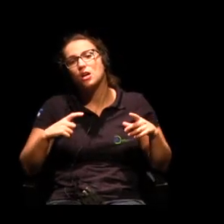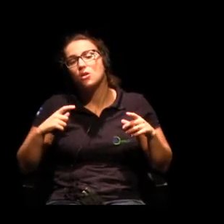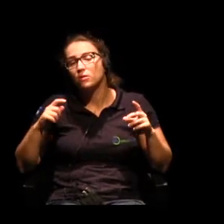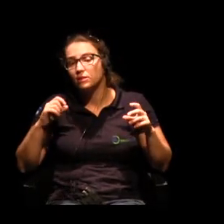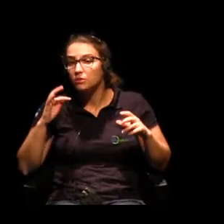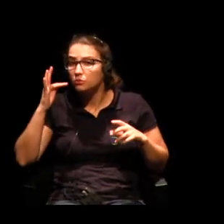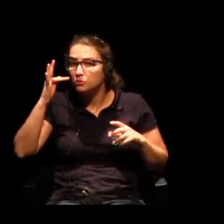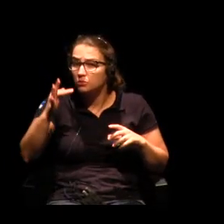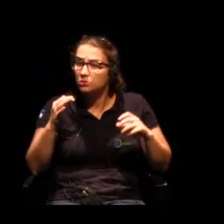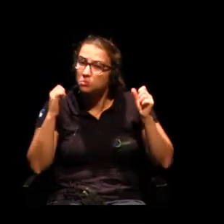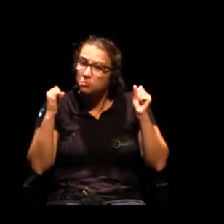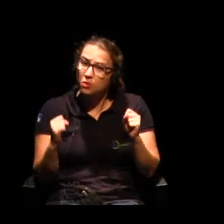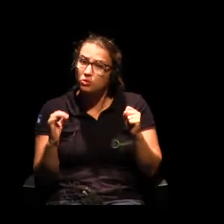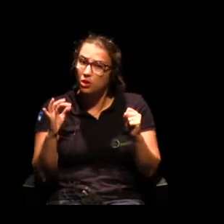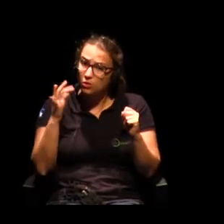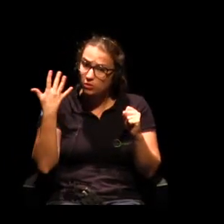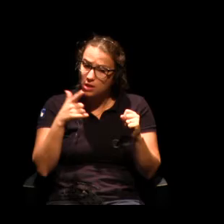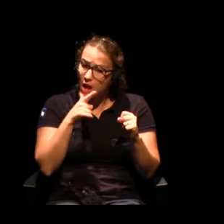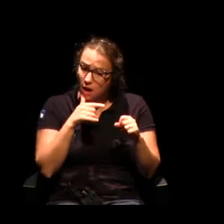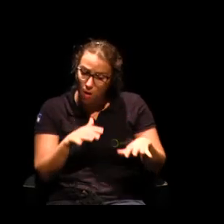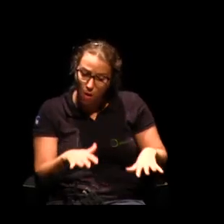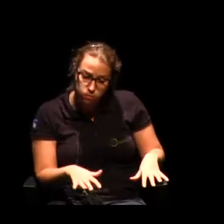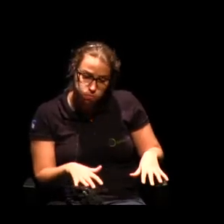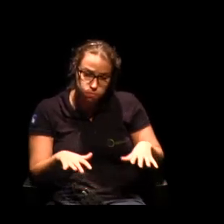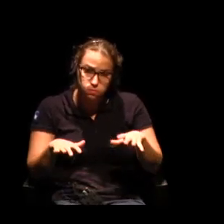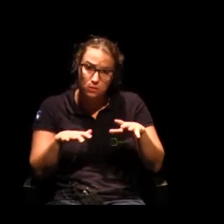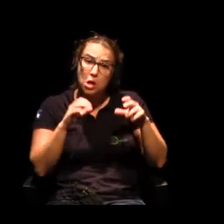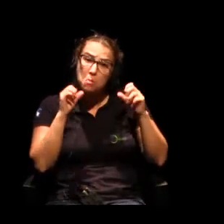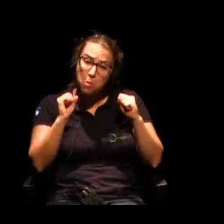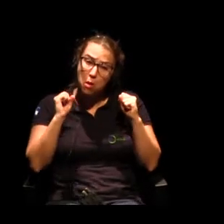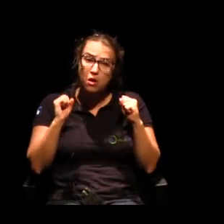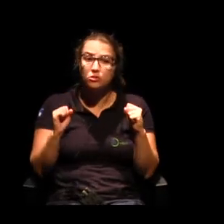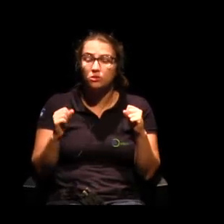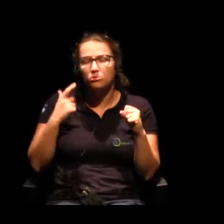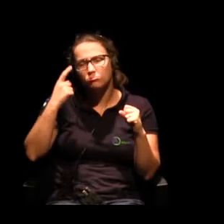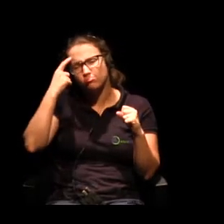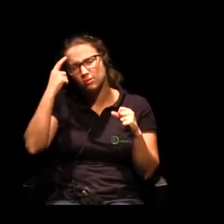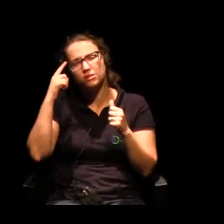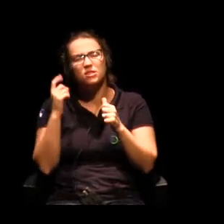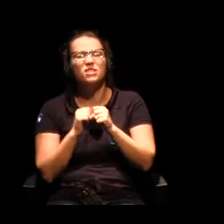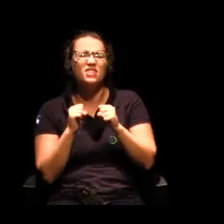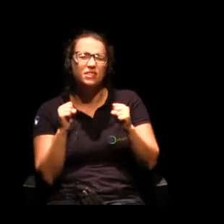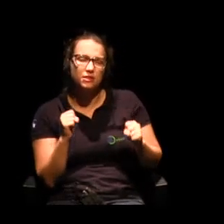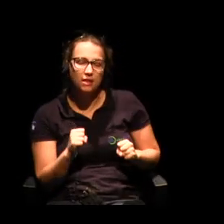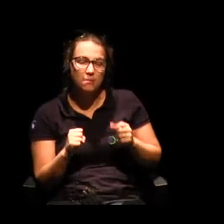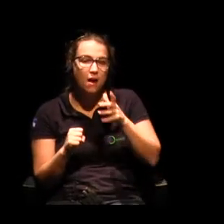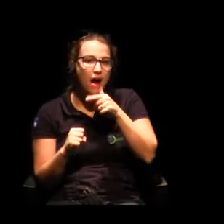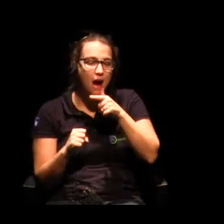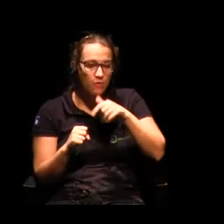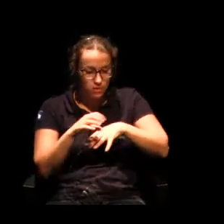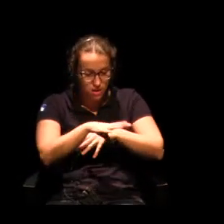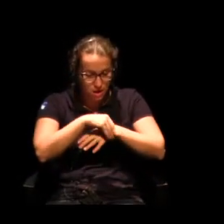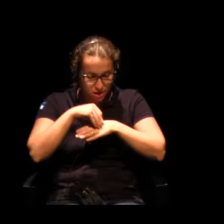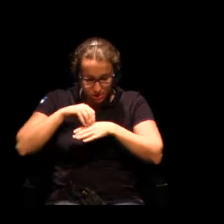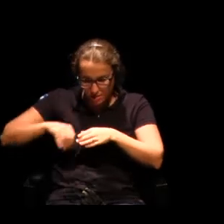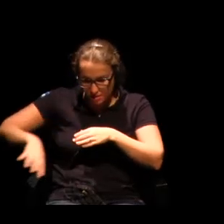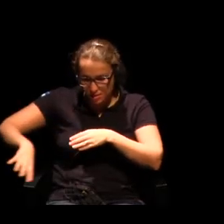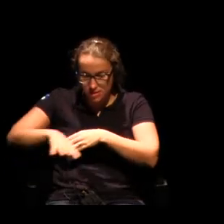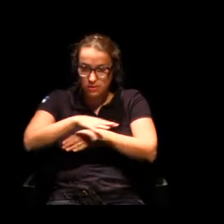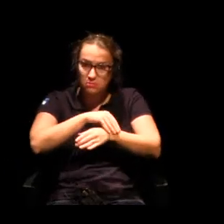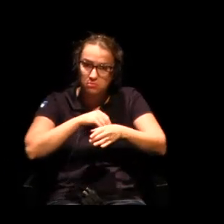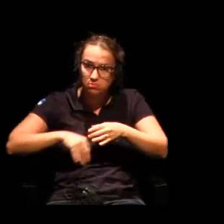dos locais onde pode haver a subida das águas, e pensamos um sistema onde a água pudesse